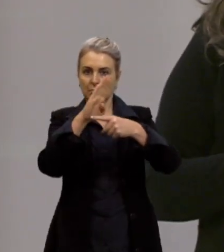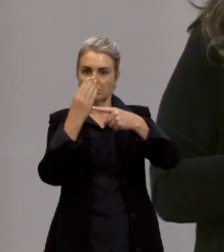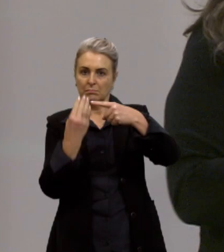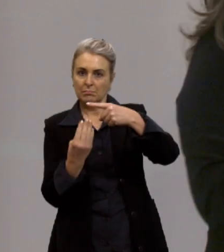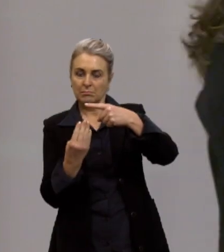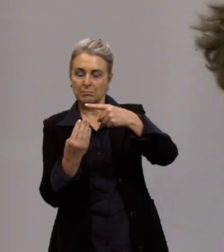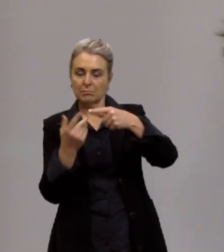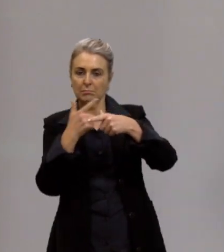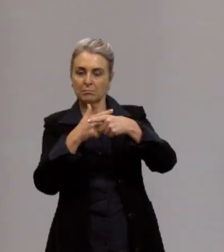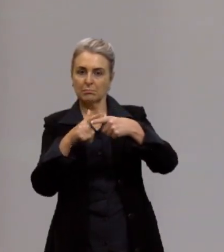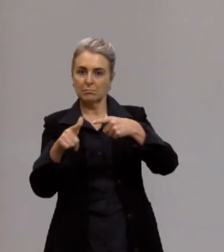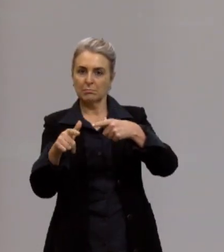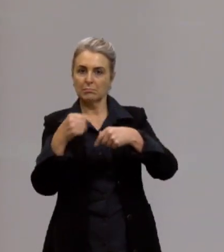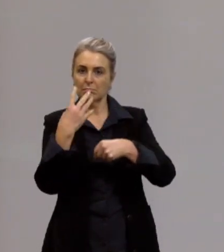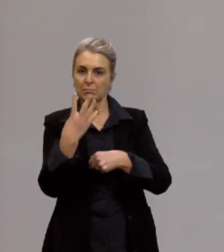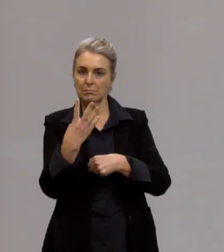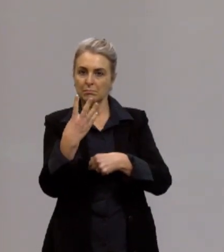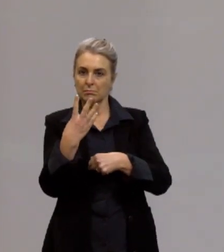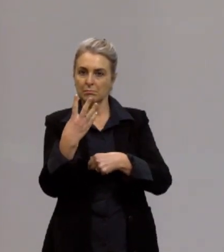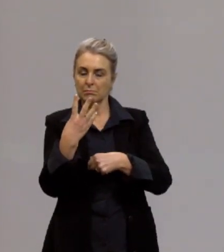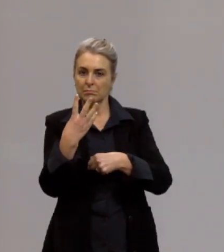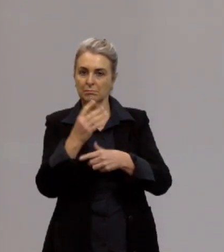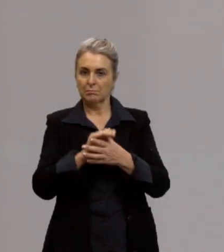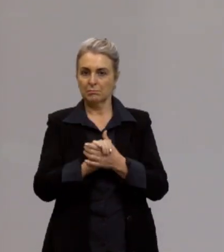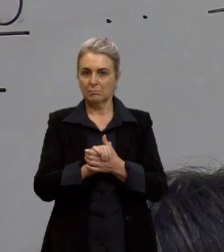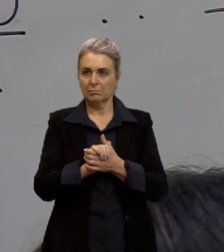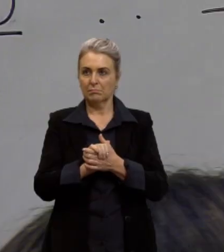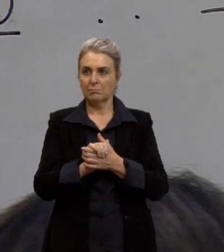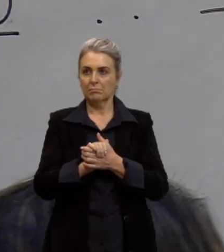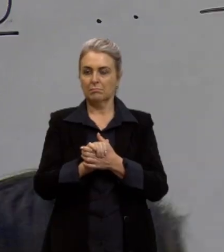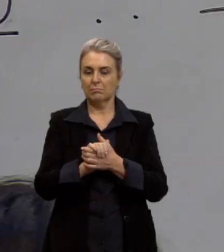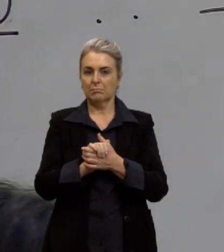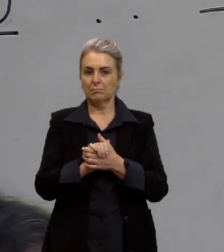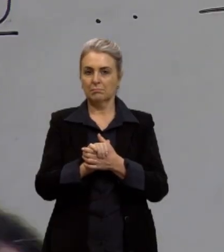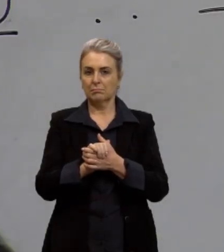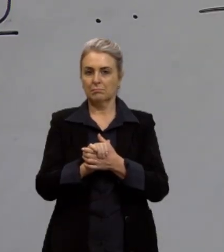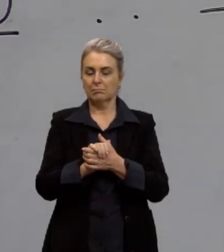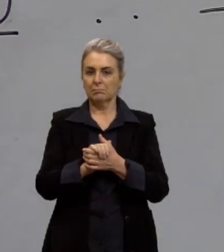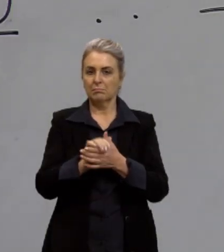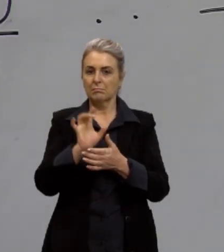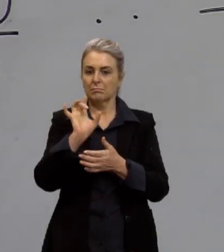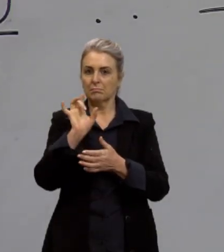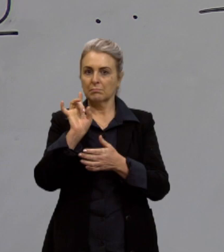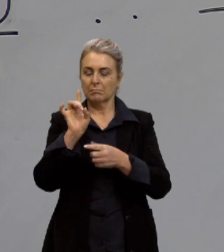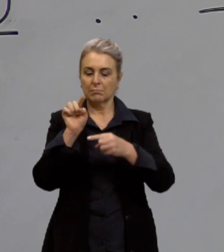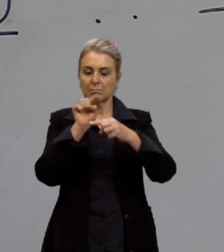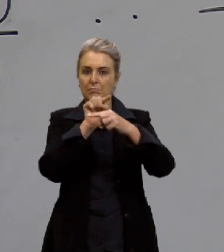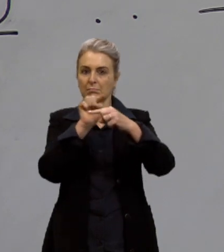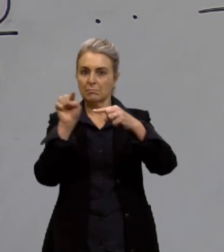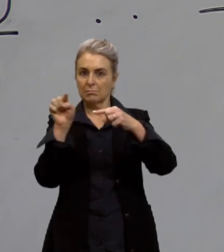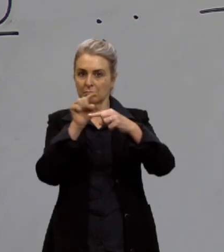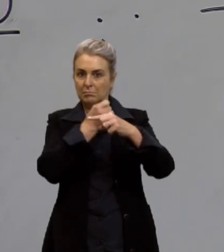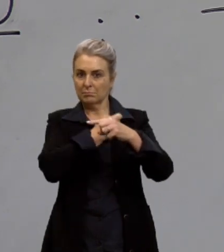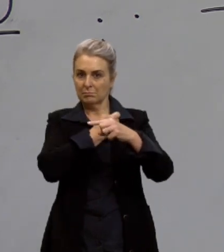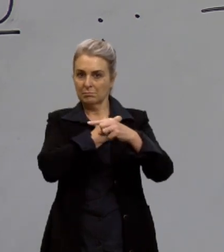por 4. Então, nós não trabalhamos com eles. Trabalhamos somente com o numerador.